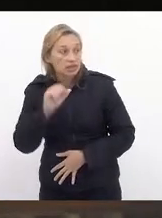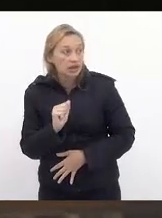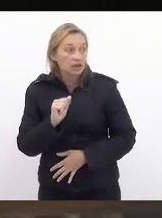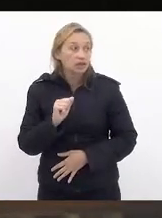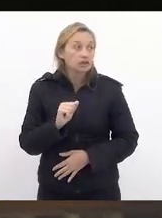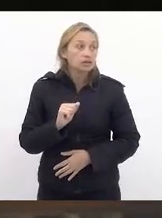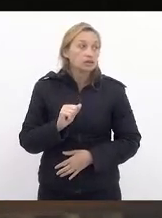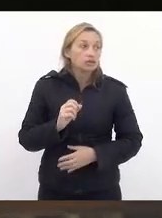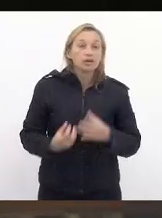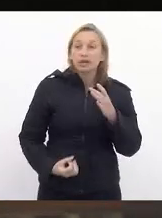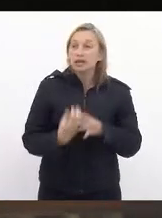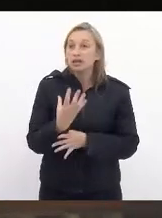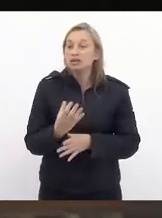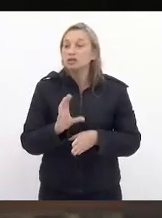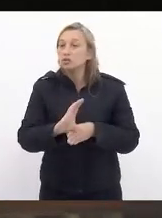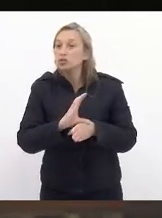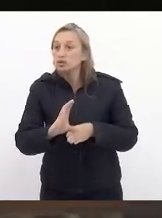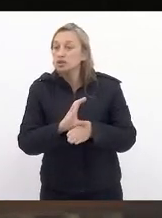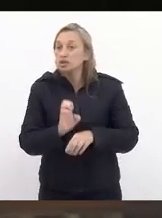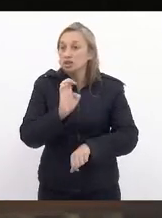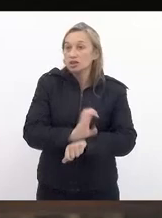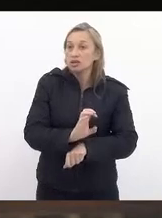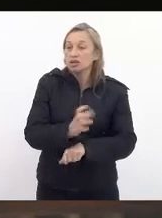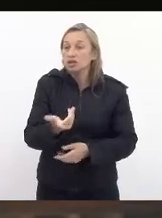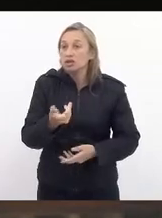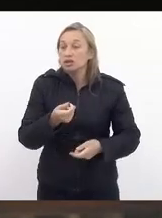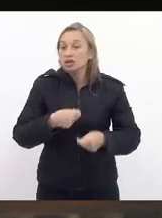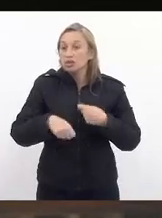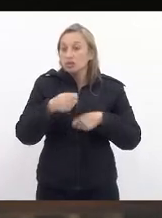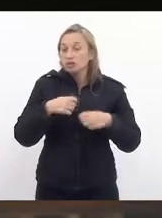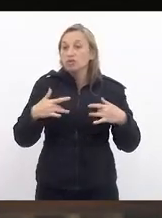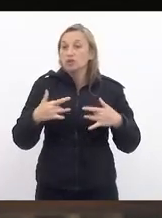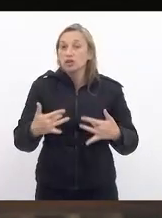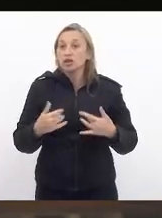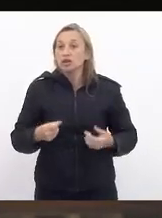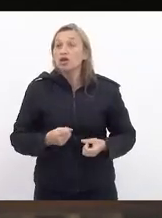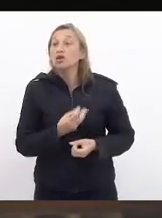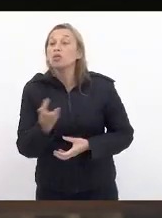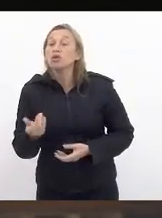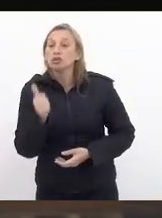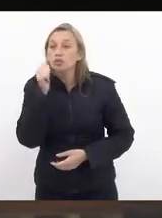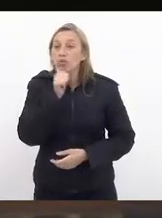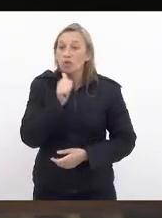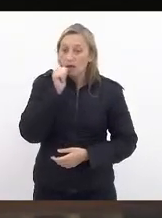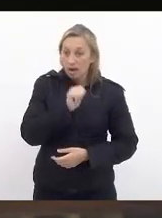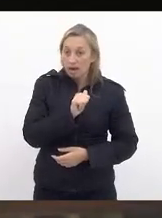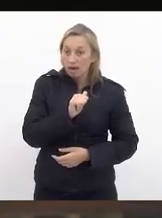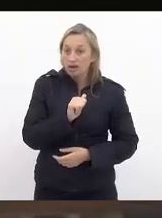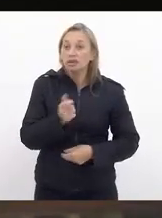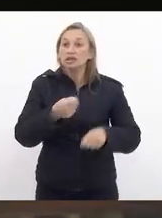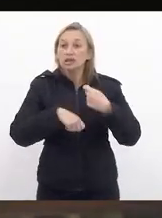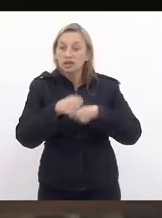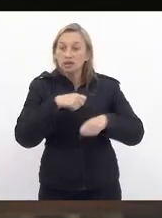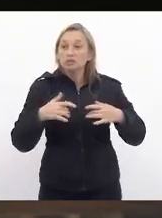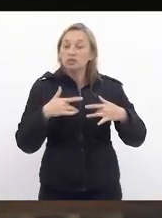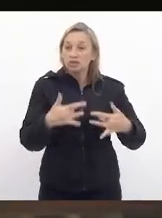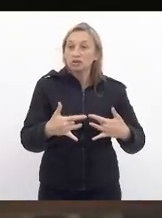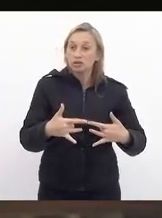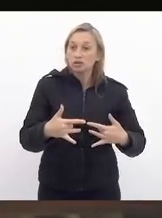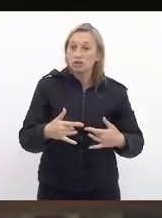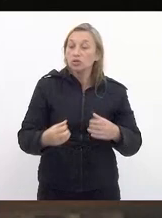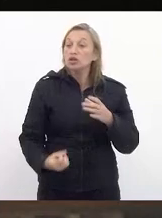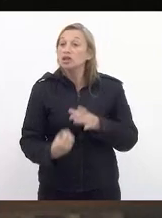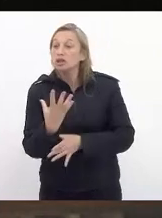para instalação do Conselho Estadual de economia solidária porque a gente enquanto mulheres da economia solidária